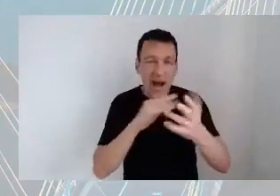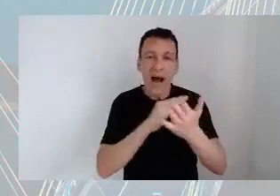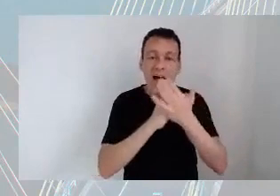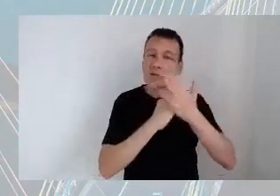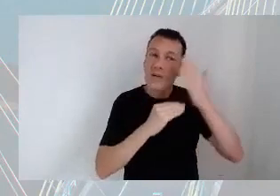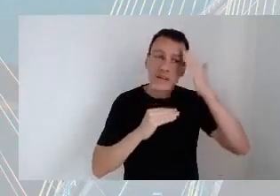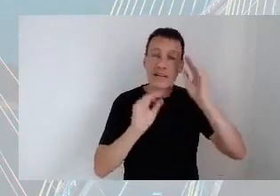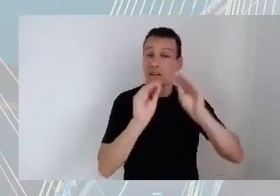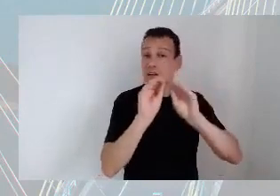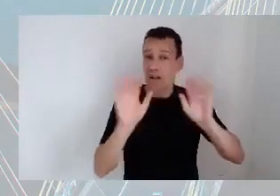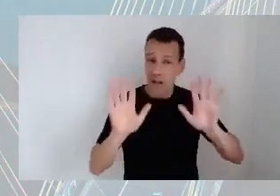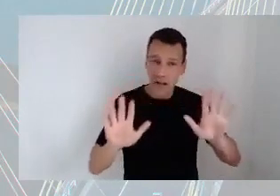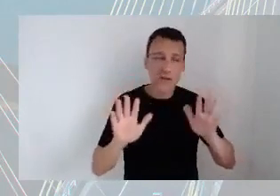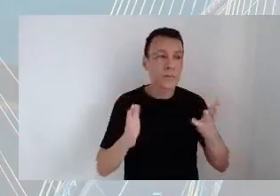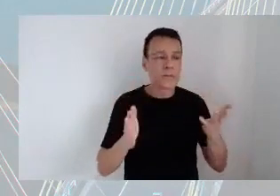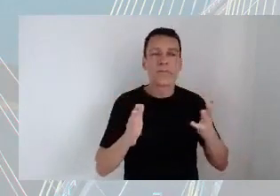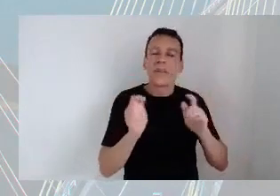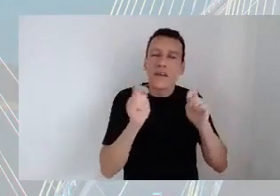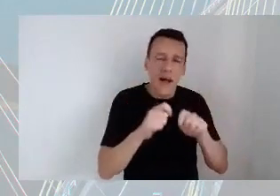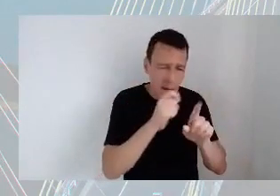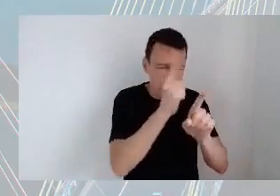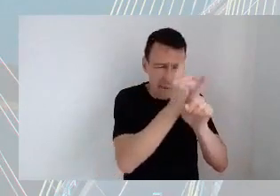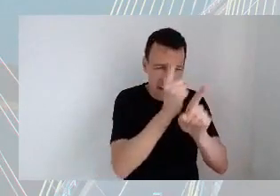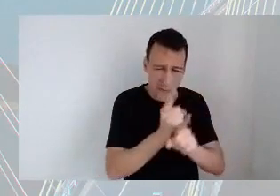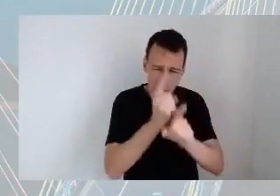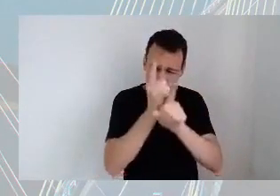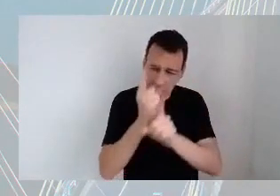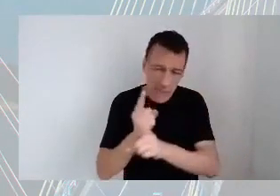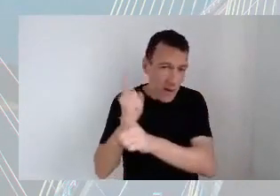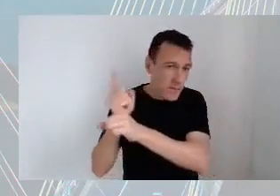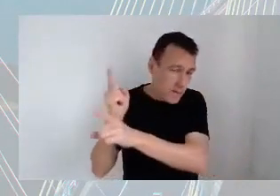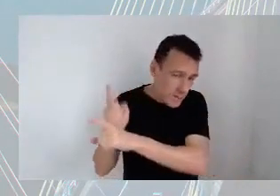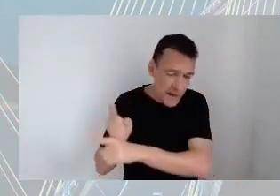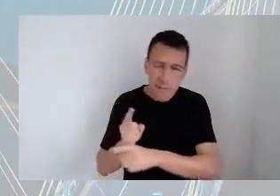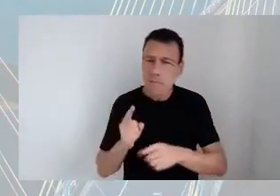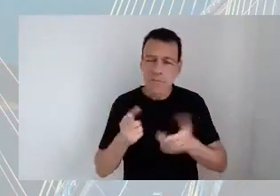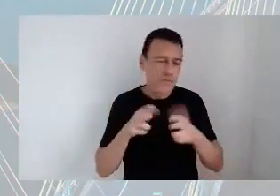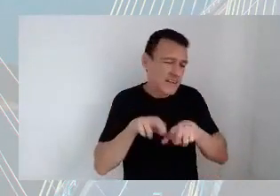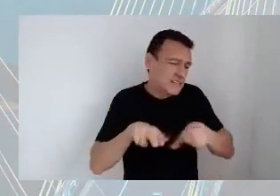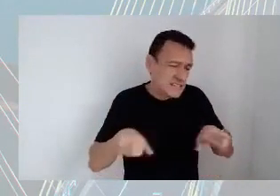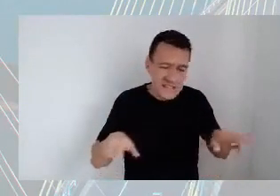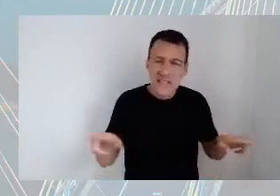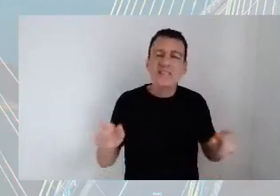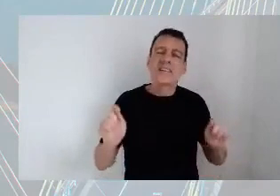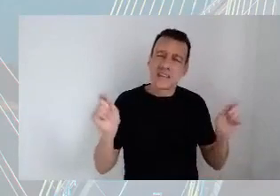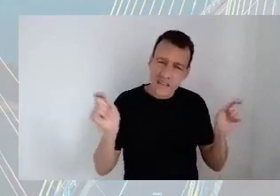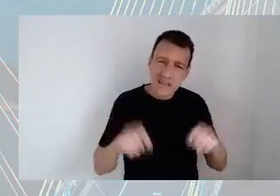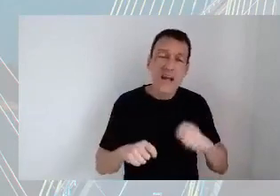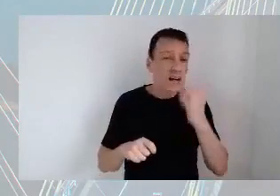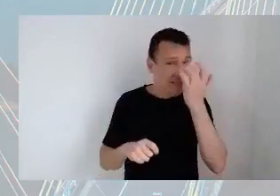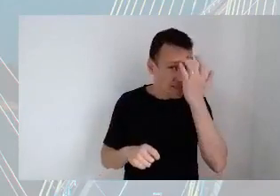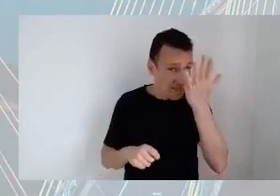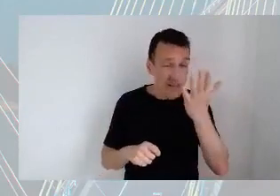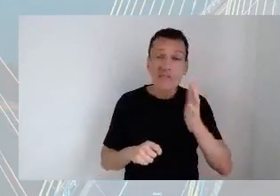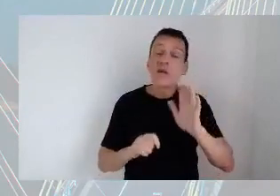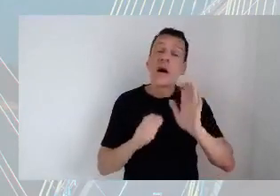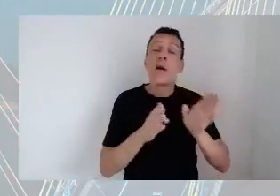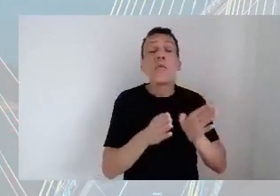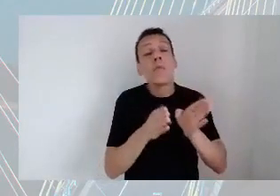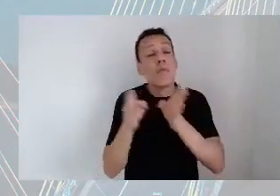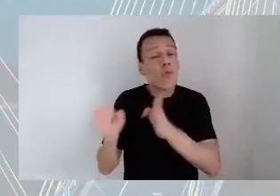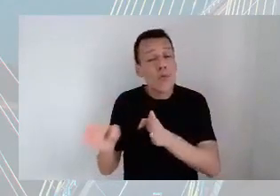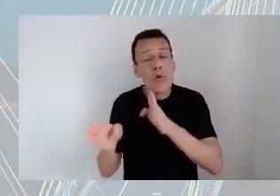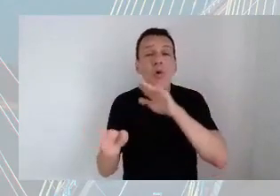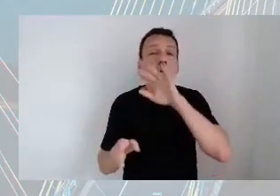vê um ótimo aproveitamento dos recursos que já existem, mas tem os lados ruins também, né? Então, a gente vê que